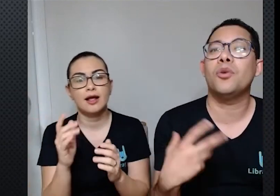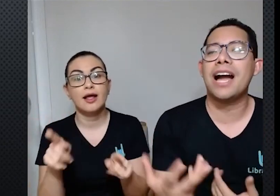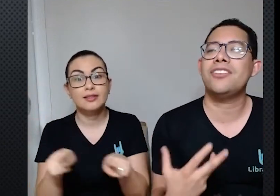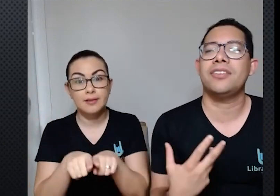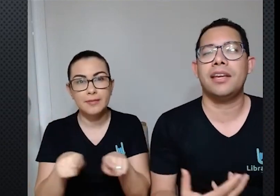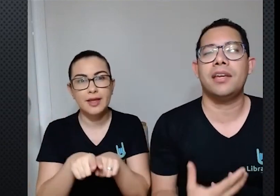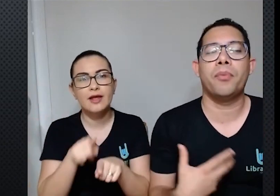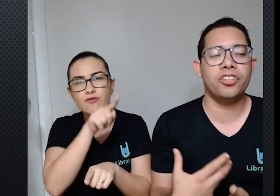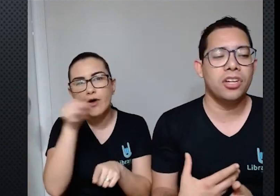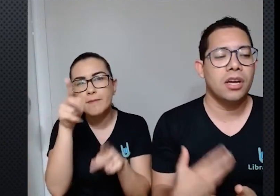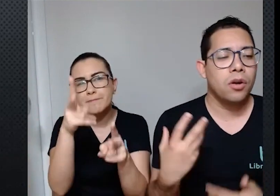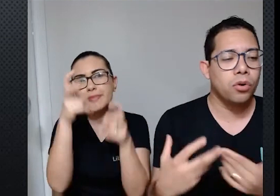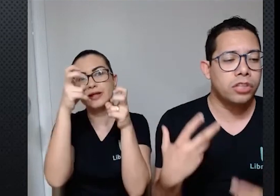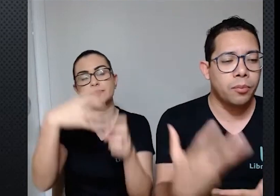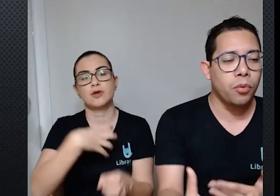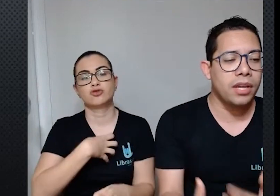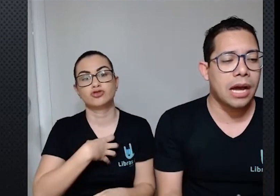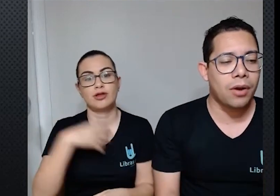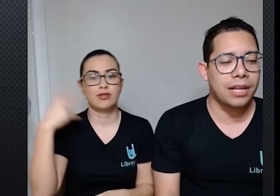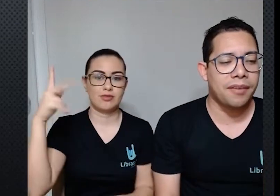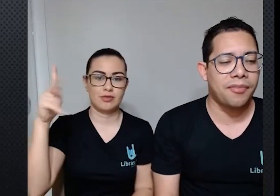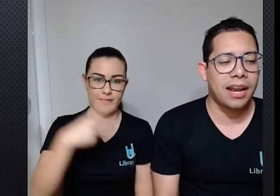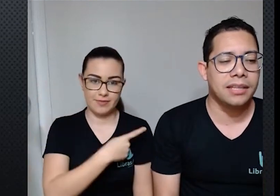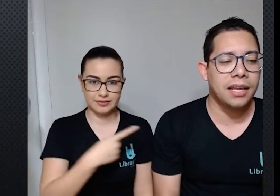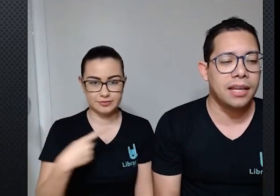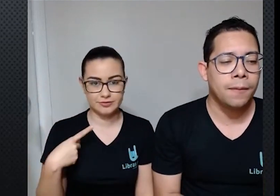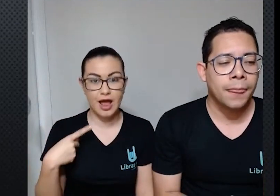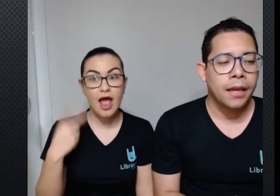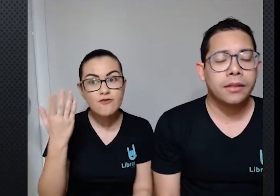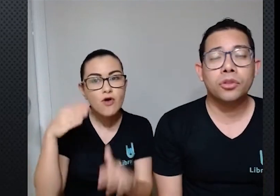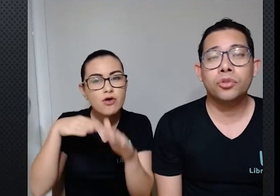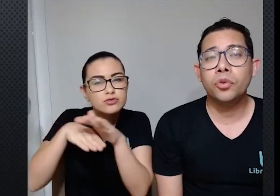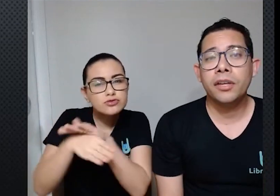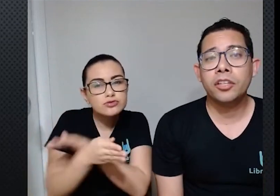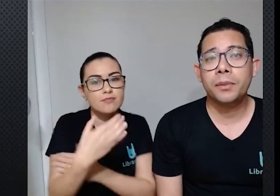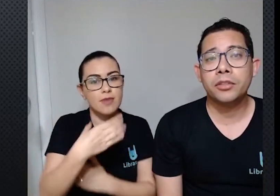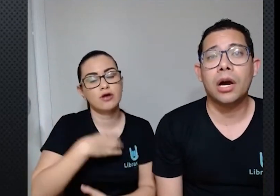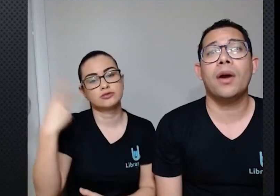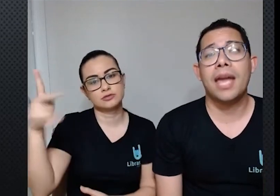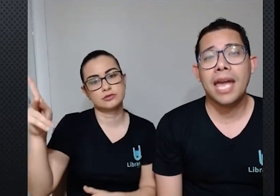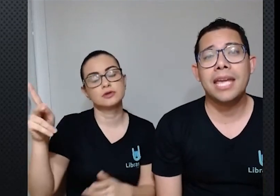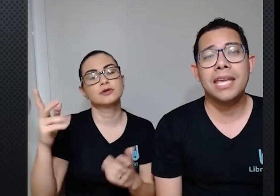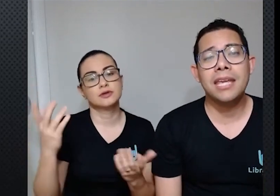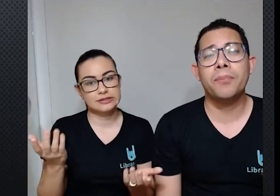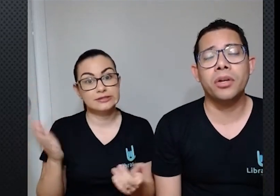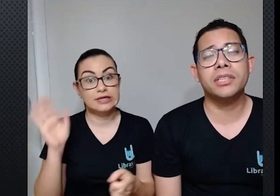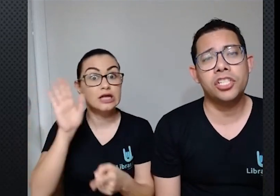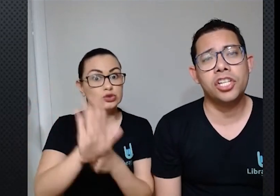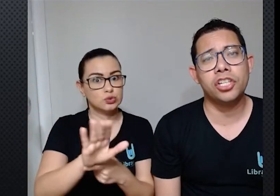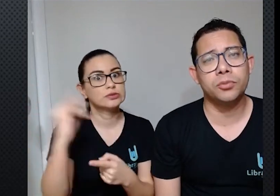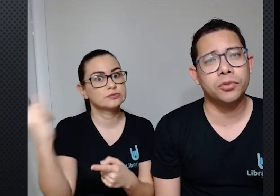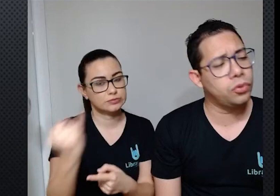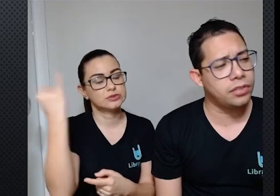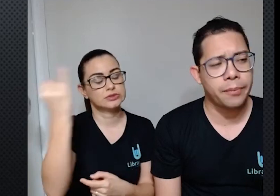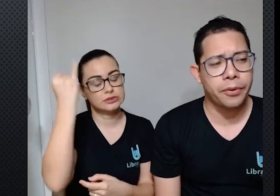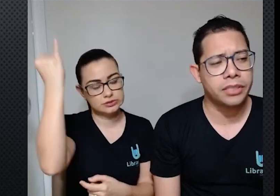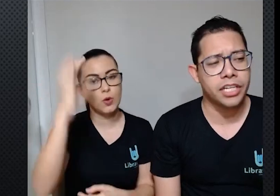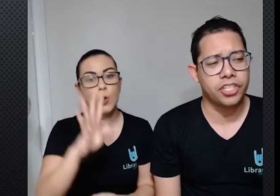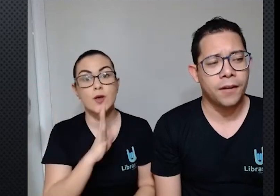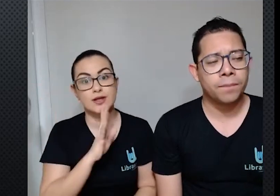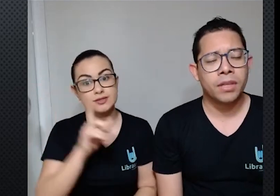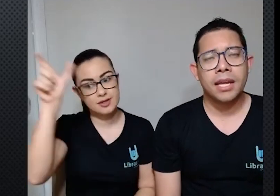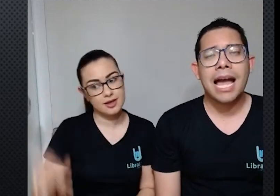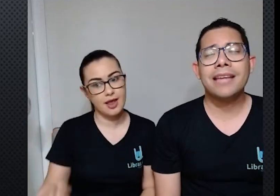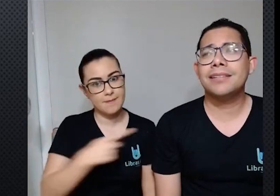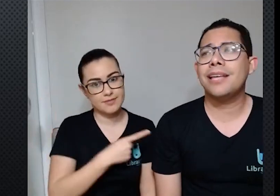de linguagem, né? Que pode contribuir na hora da fala dele. Então tudo isso, pessoal, é importantíssimo. Tudo isso é